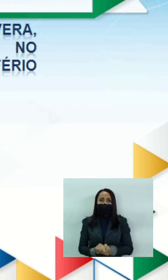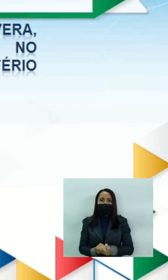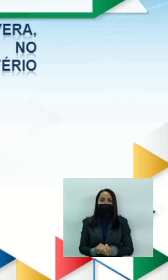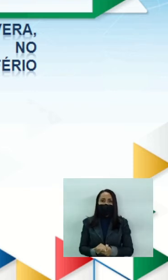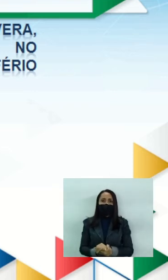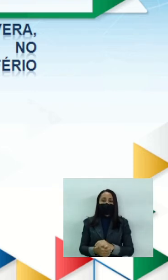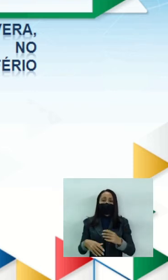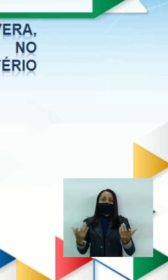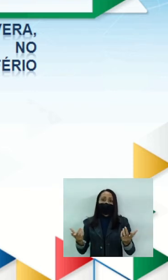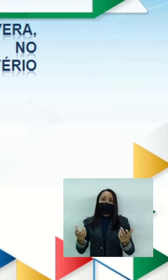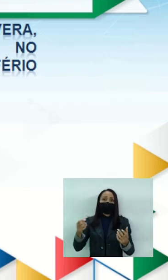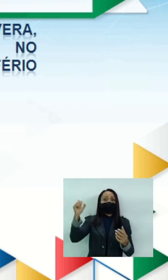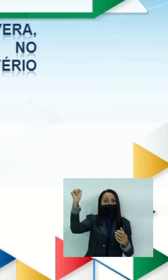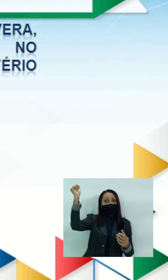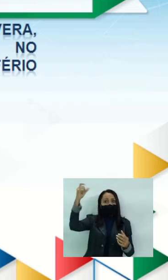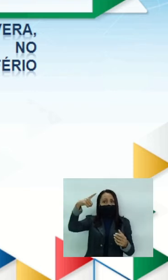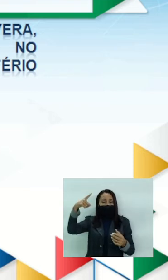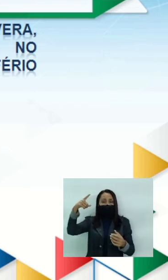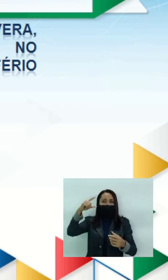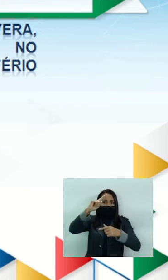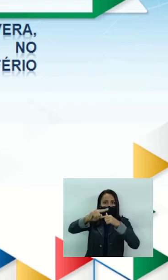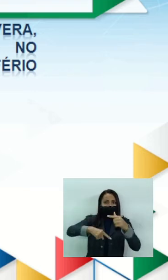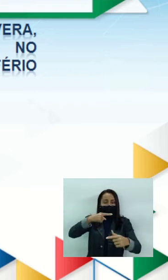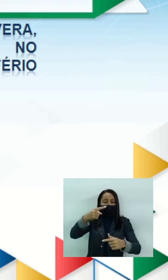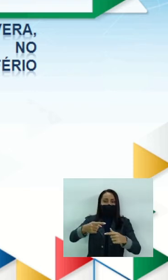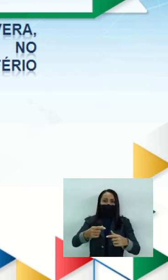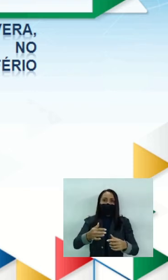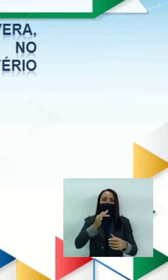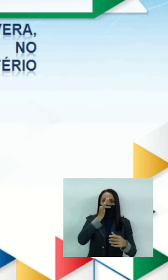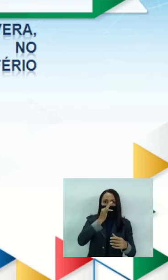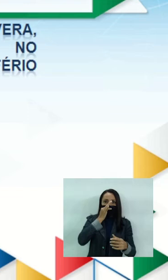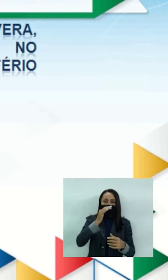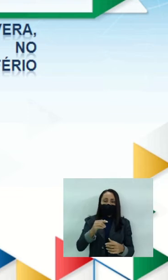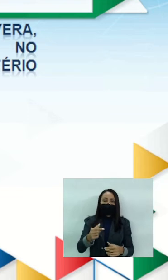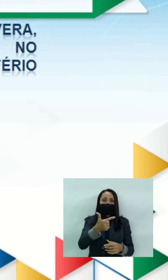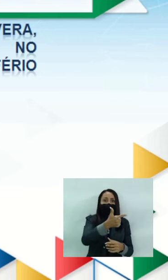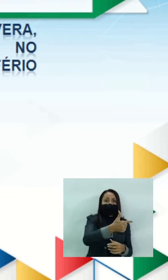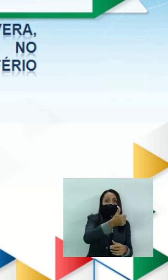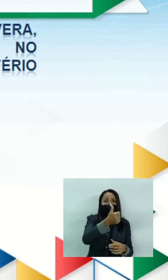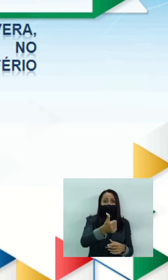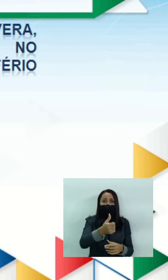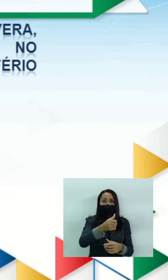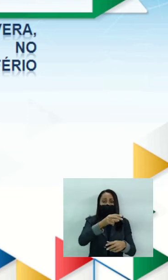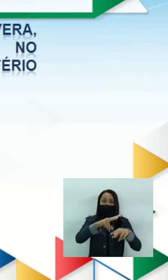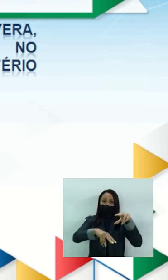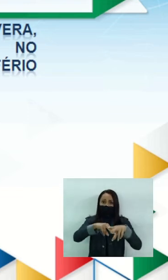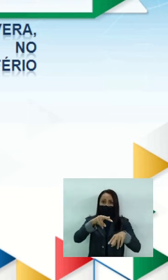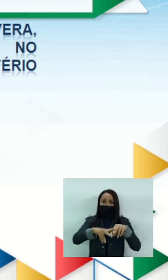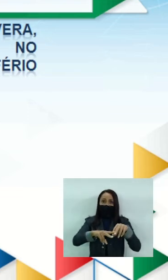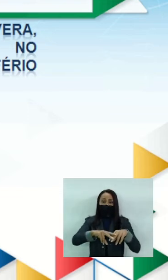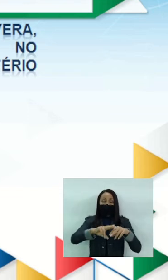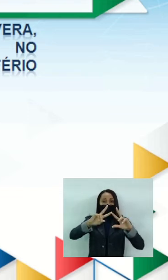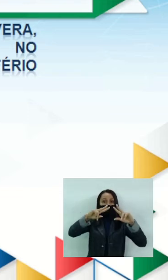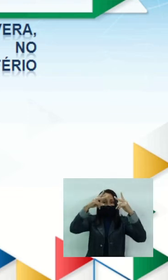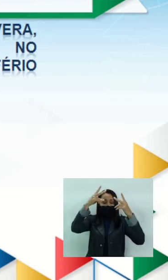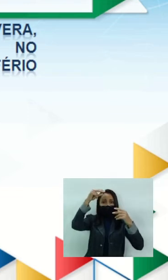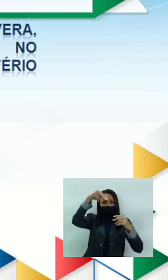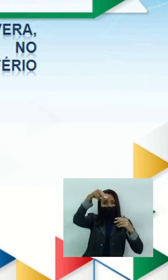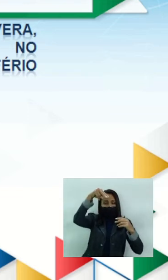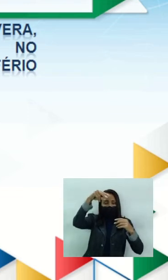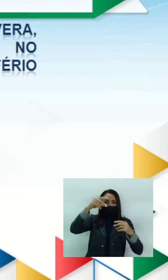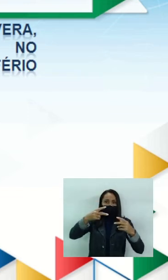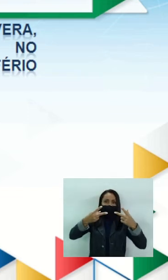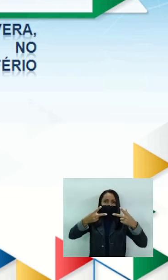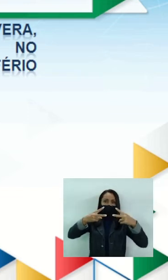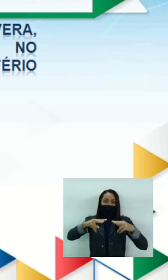o verão inicia-se após a primavera, aproximadamente no dia 21 de junho, no hemisfério norte, e 21 de dezembro no